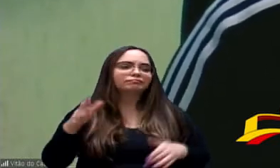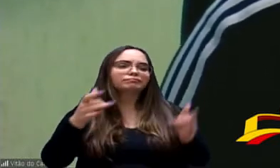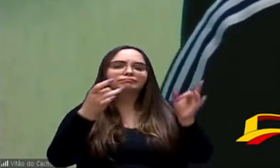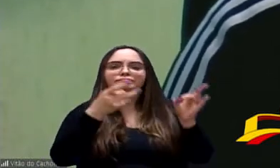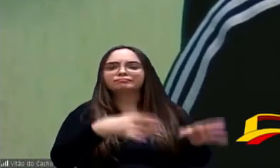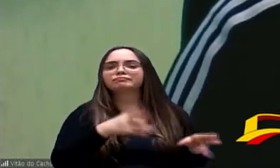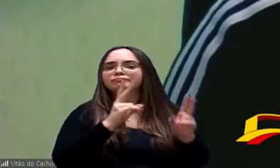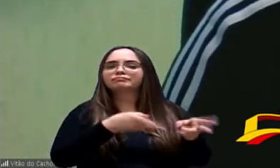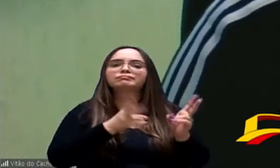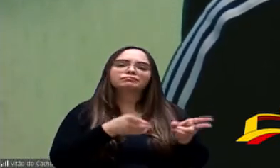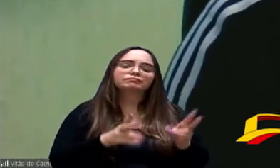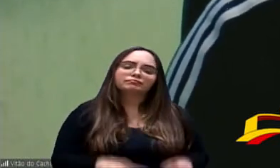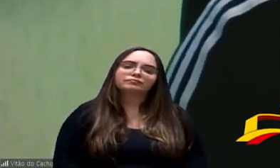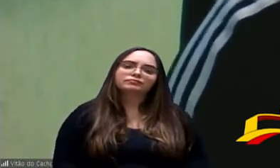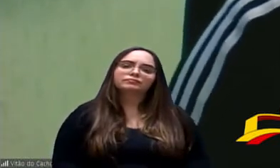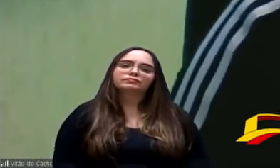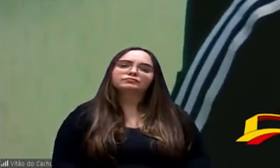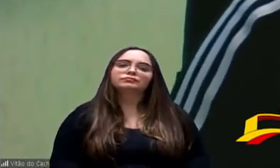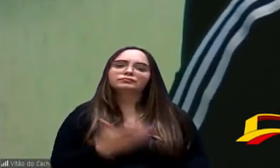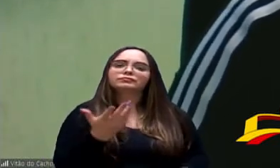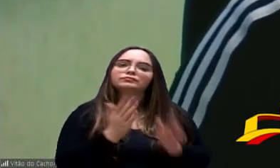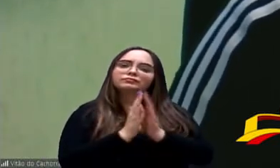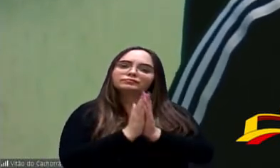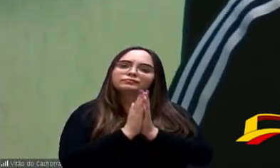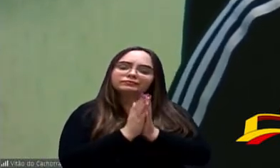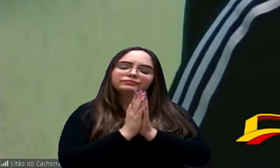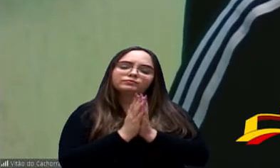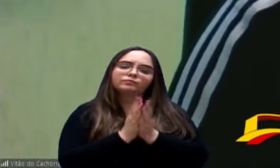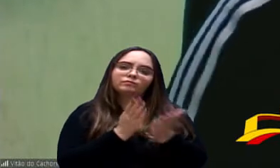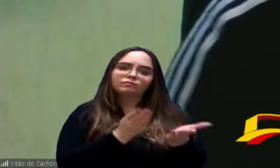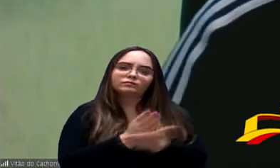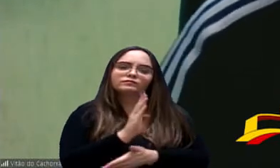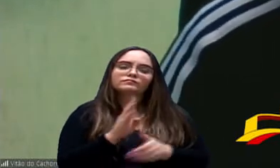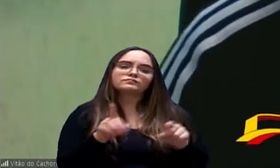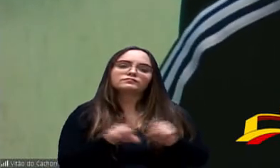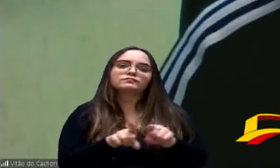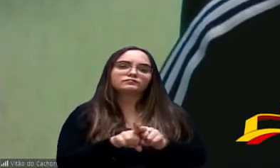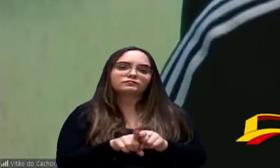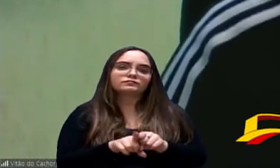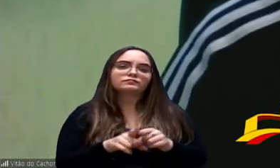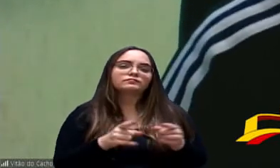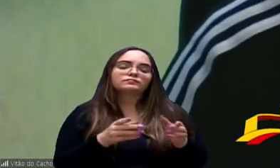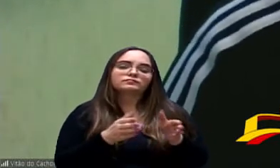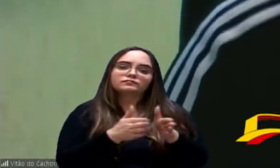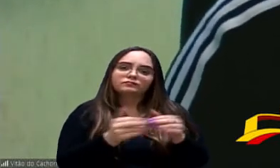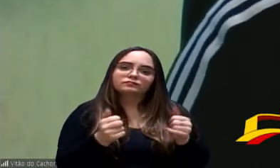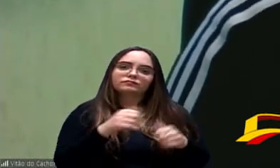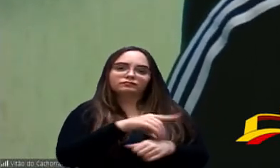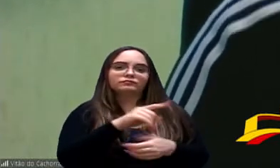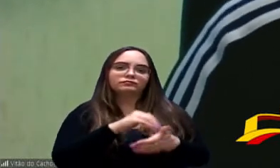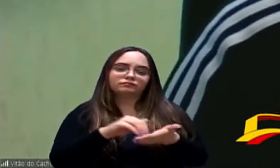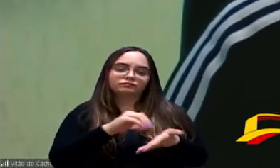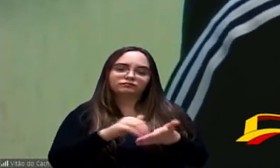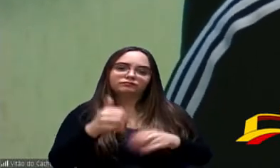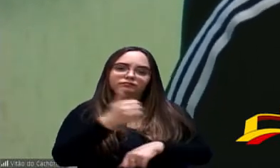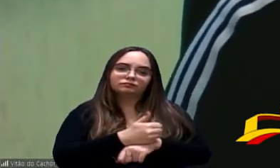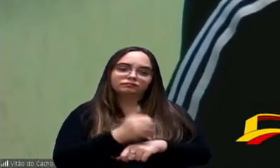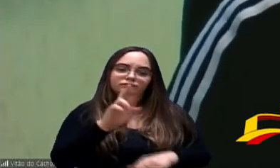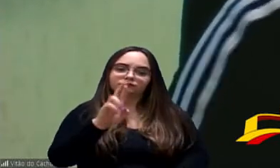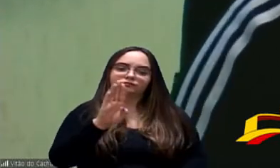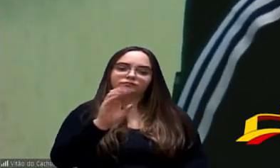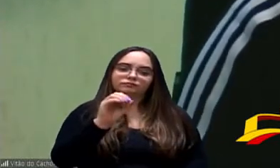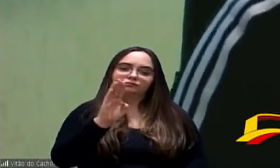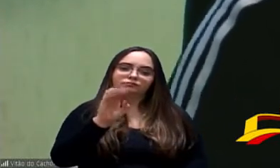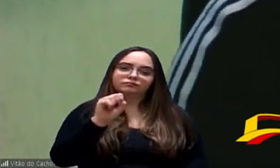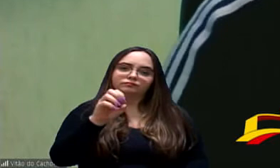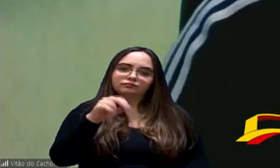Então, vereador, só peço aprovação e peço que o secretário Robson Coivo, pessoal